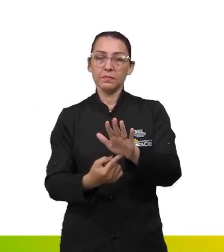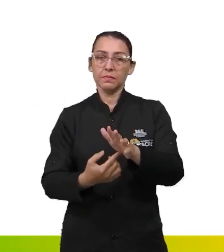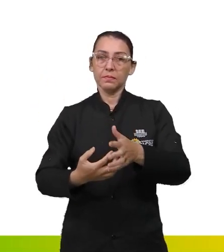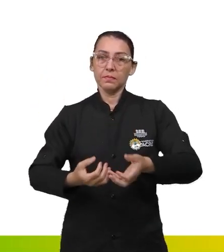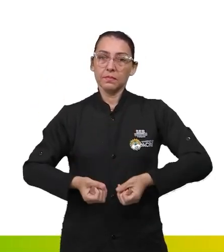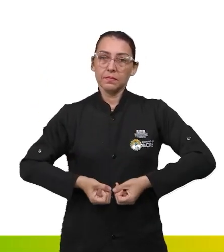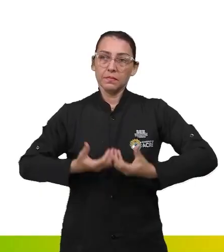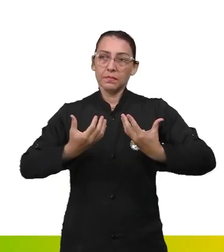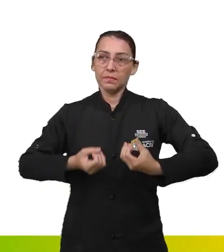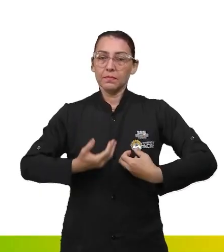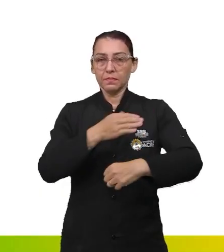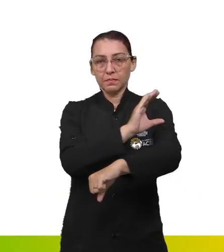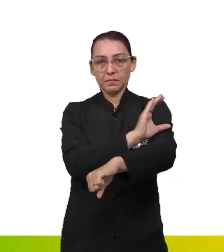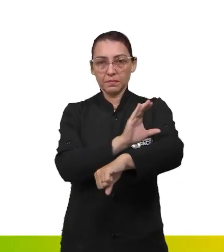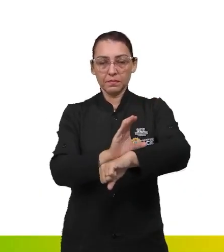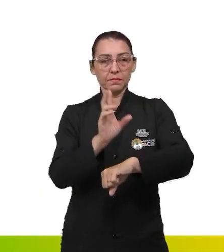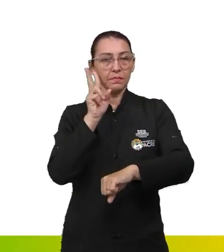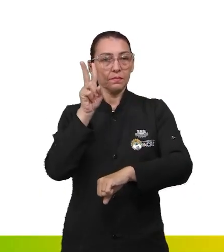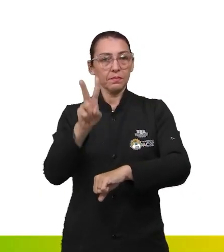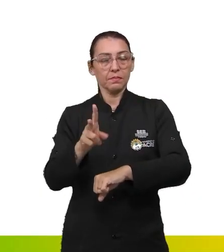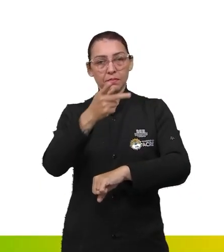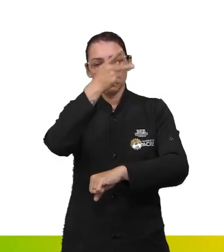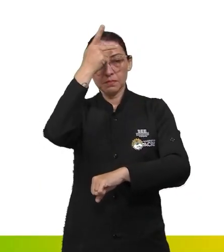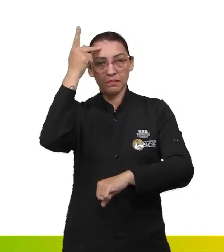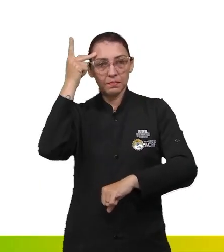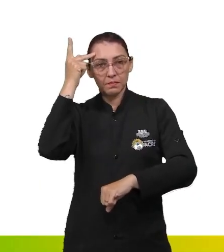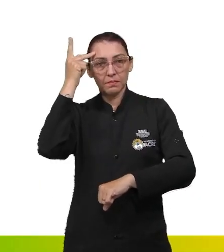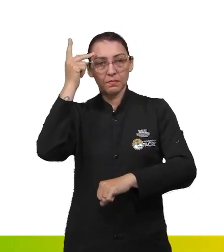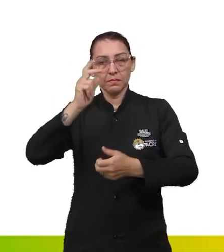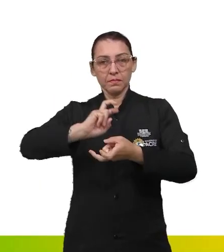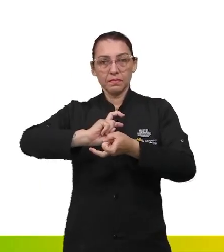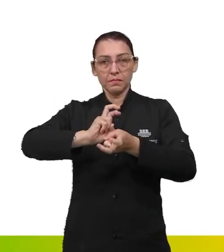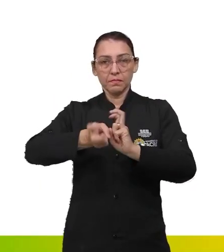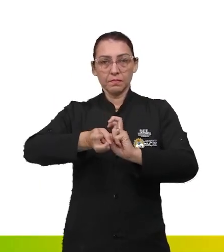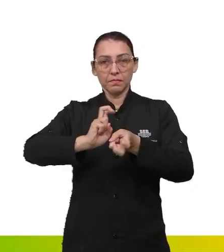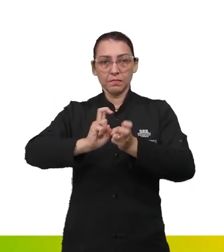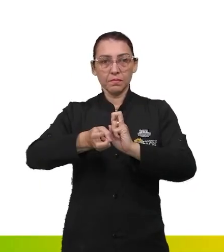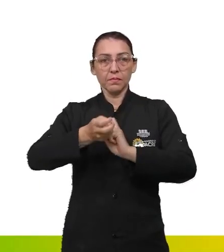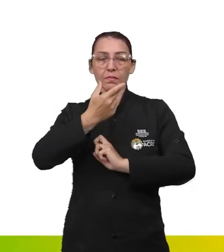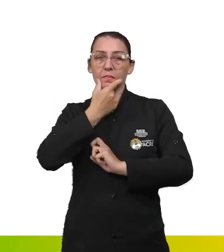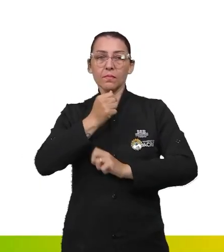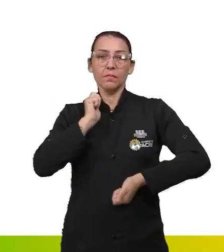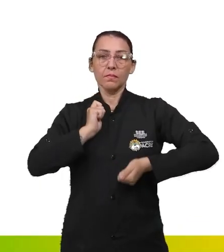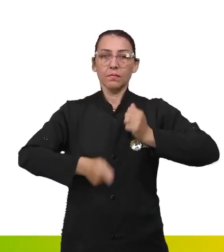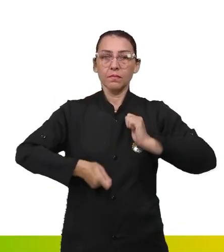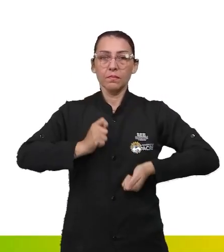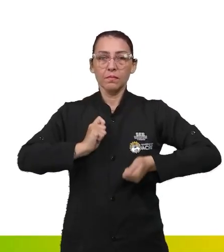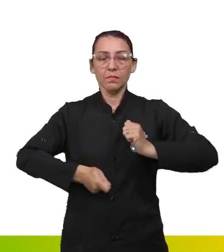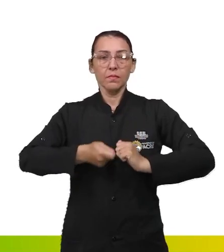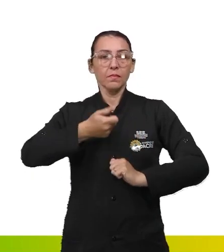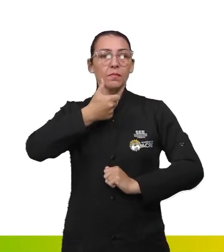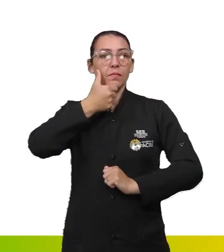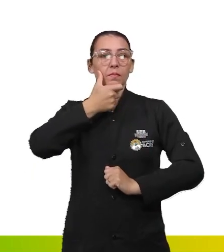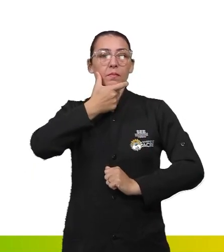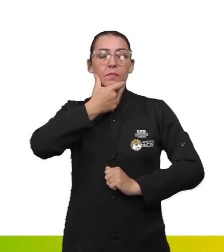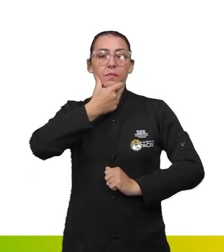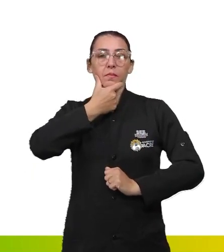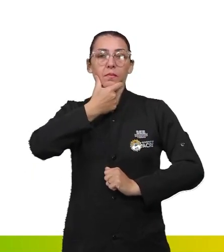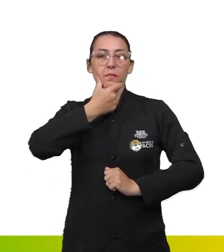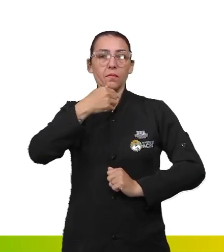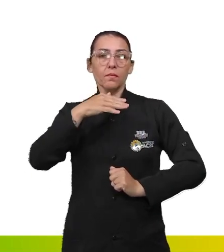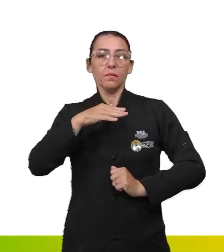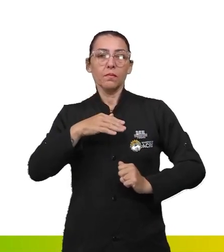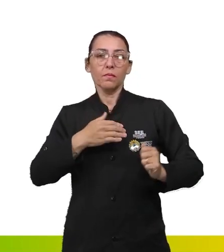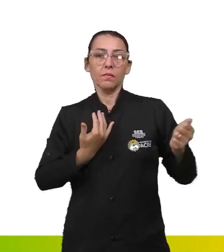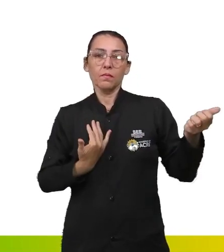manifestações culturais. Você vê as pessoas jogando capoeira, um homem com tambor, um rapaz com violão.